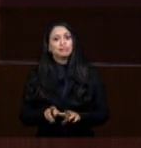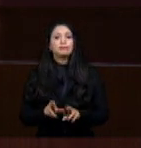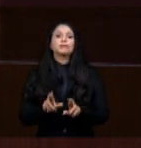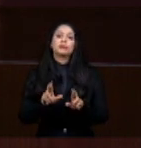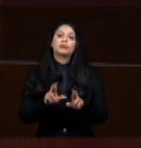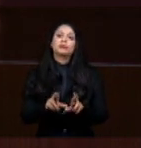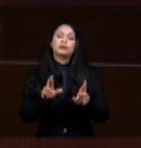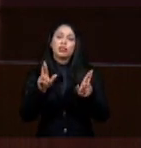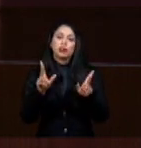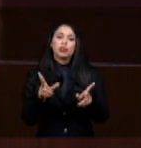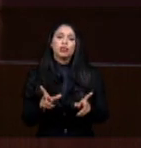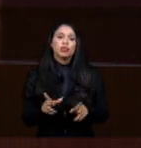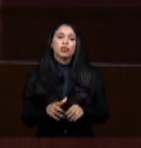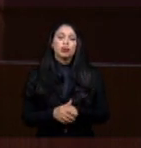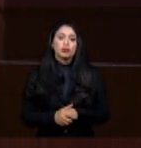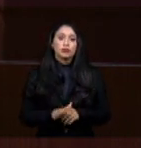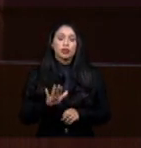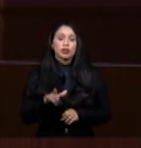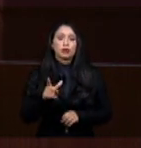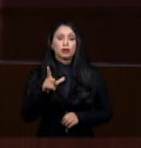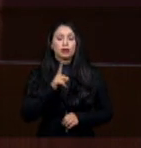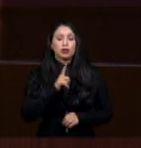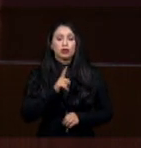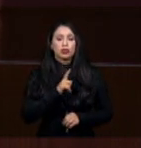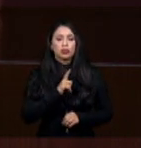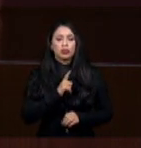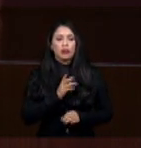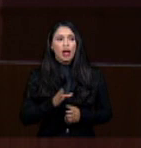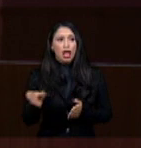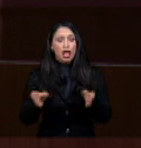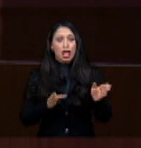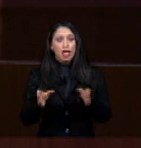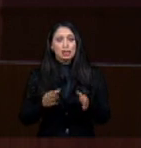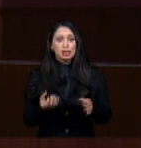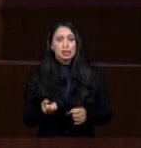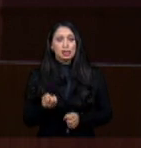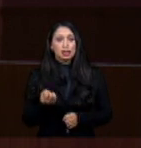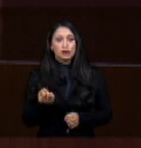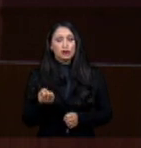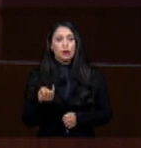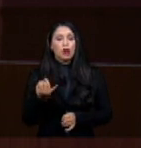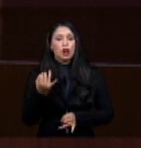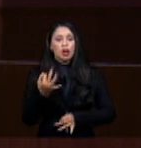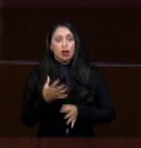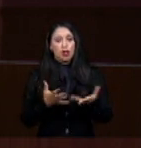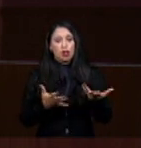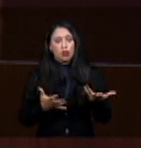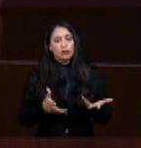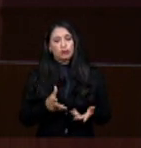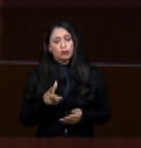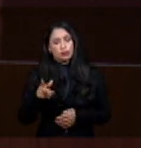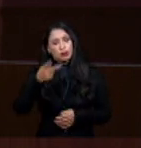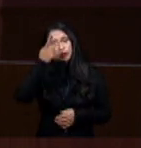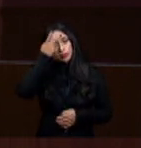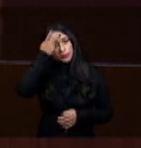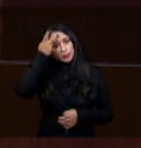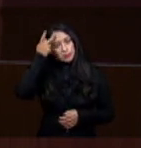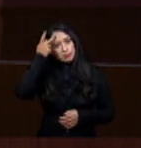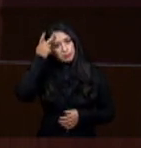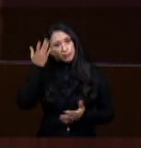farão muita diferença quando estiverem acessíveis a esse número robusto da população